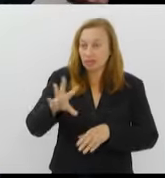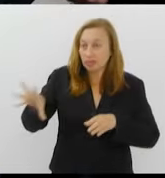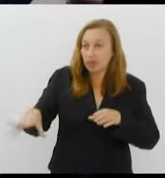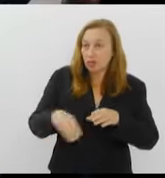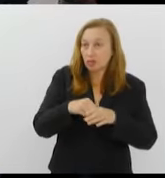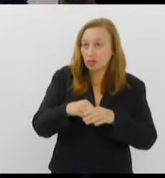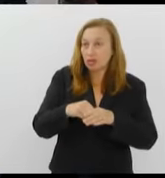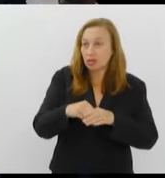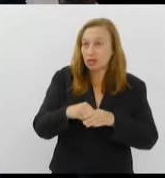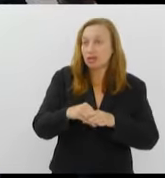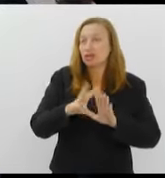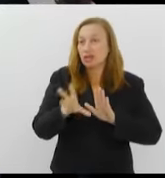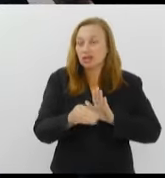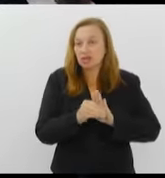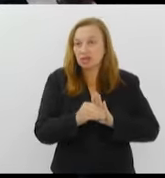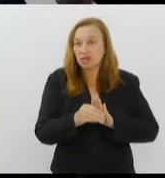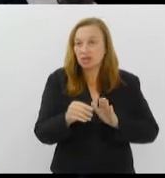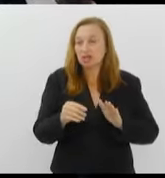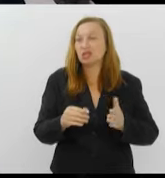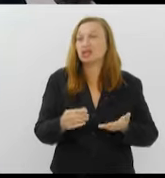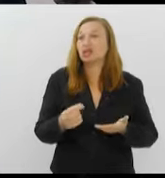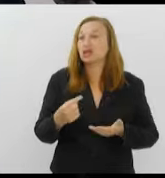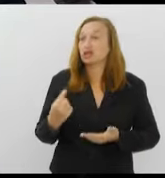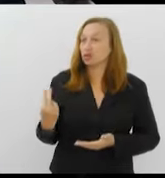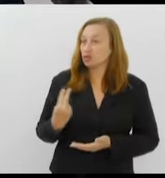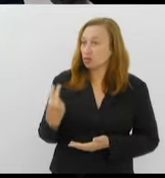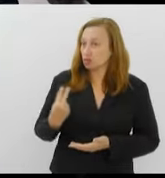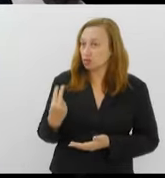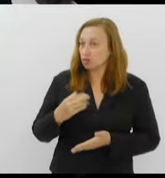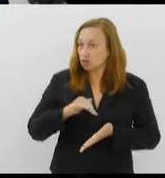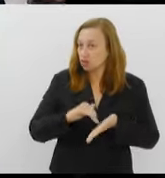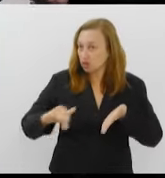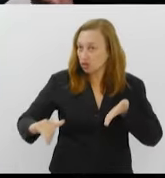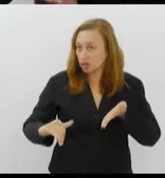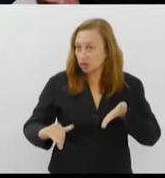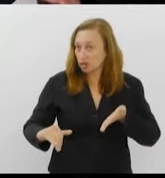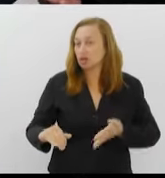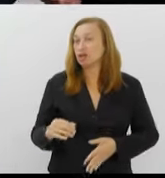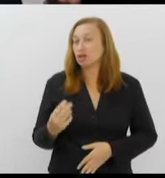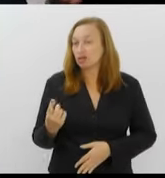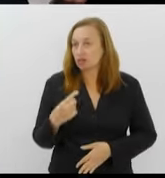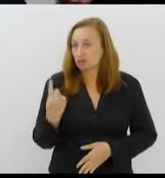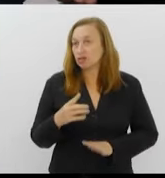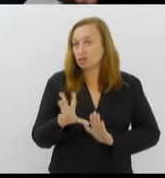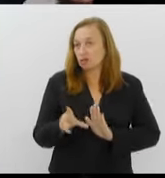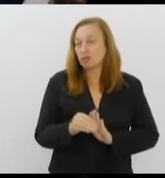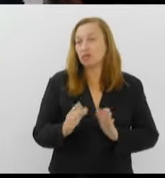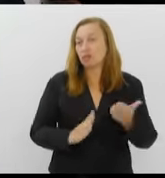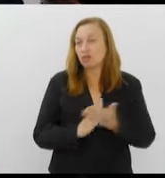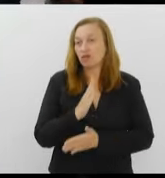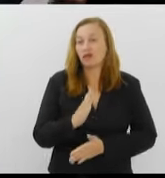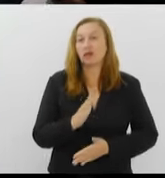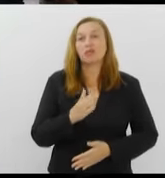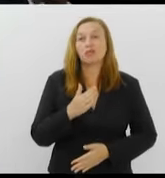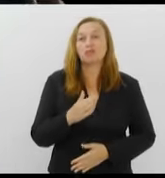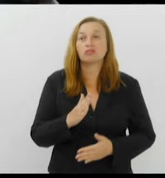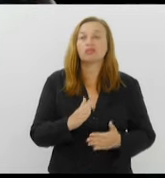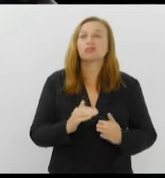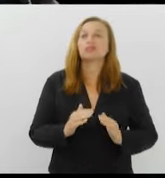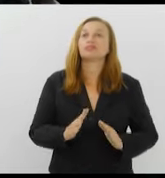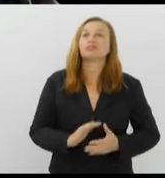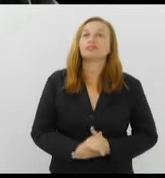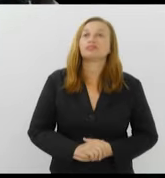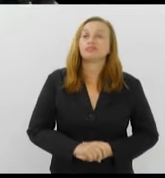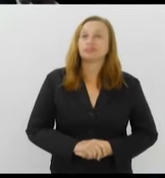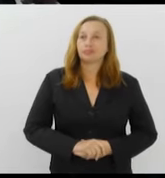essas emendas, que não tem nada demais, e eu e a deputada Célia retiraríamos as nossas emendas para poder aprovar o projeto. Perfeito.